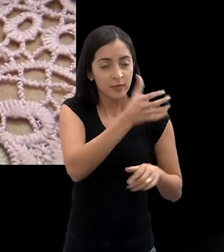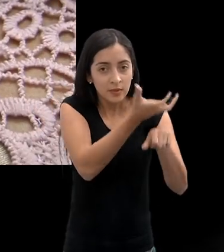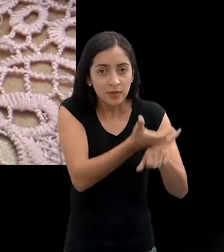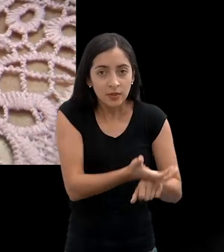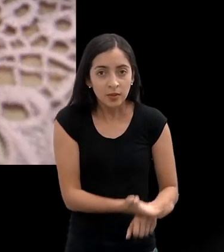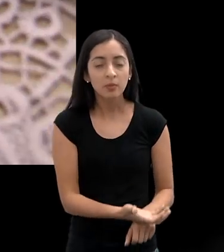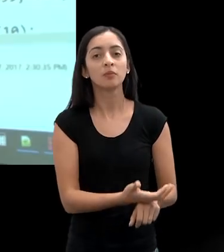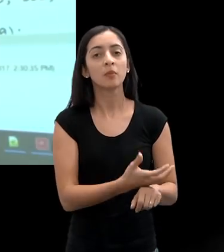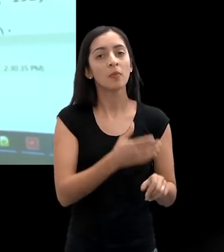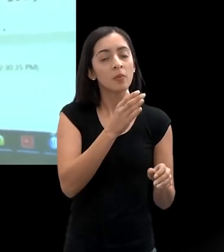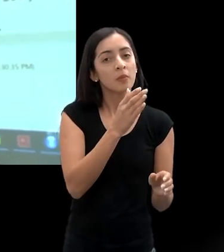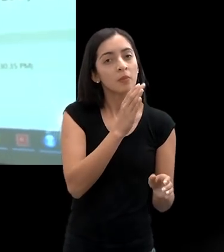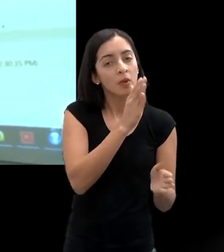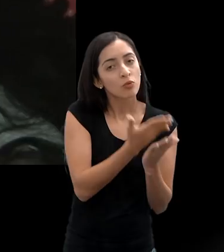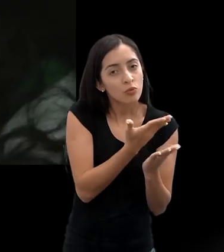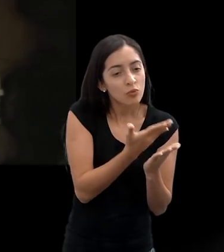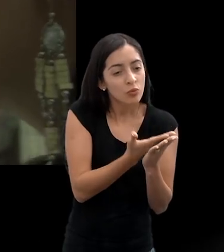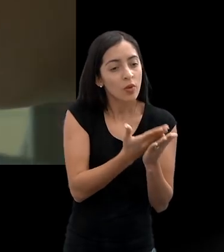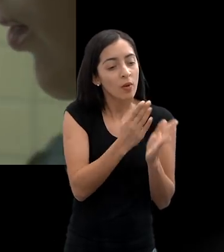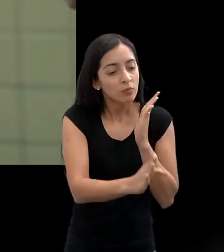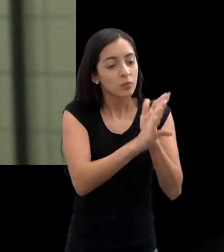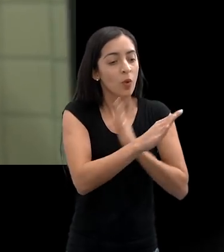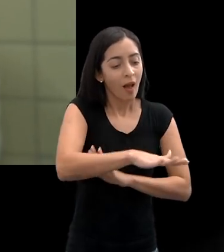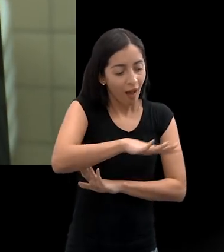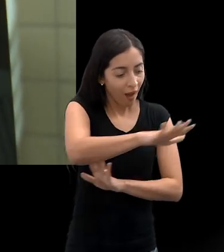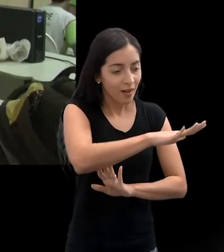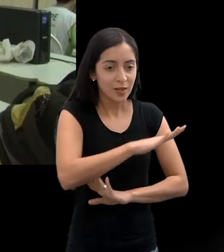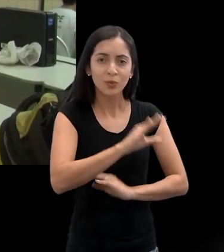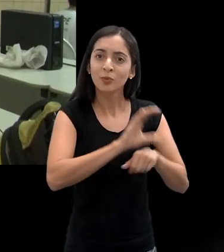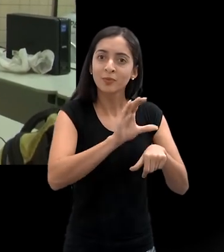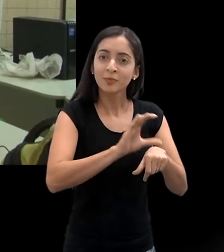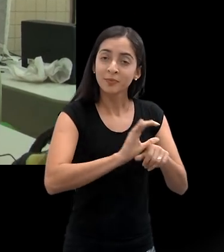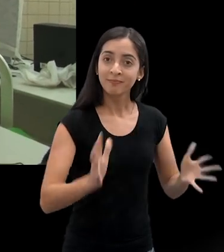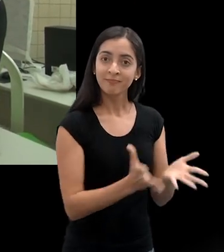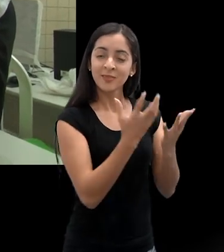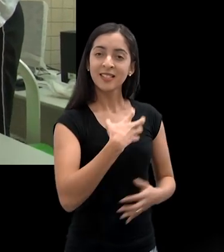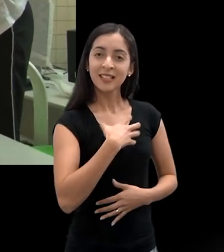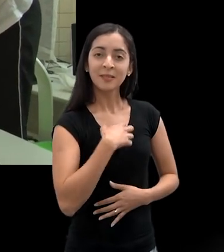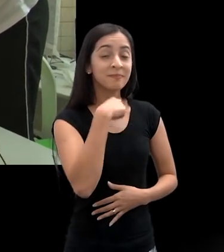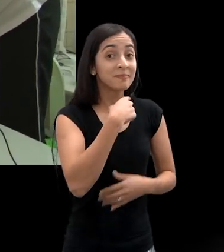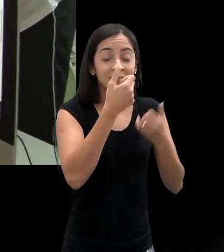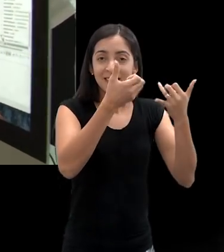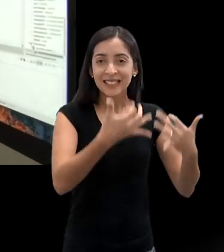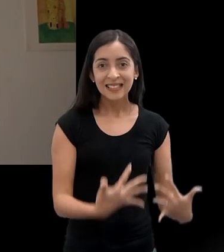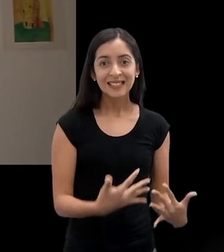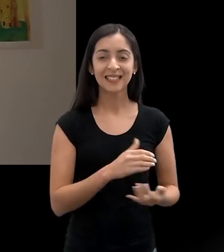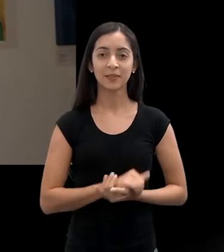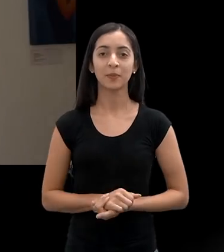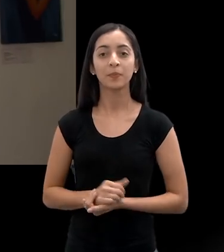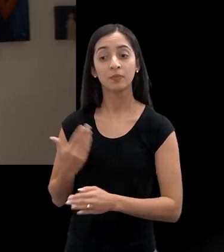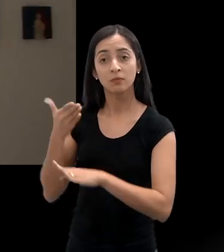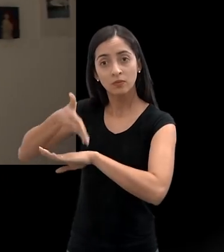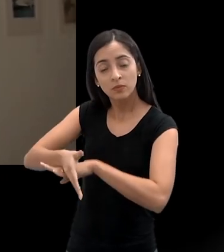partir dessas várias cadeiras que você paga, você descobre várias áreas. É porque o curso é maravilhoso. É um sentimento mesmo,